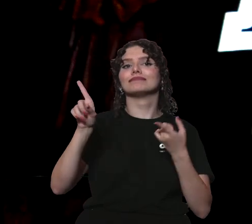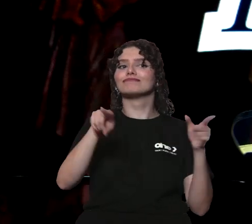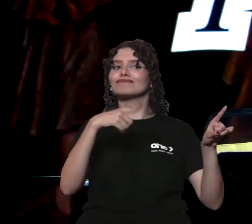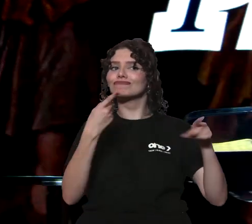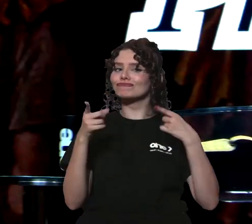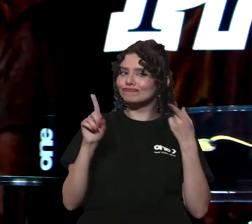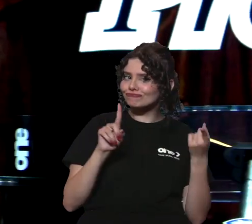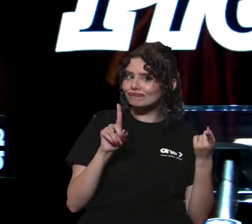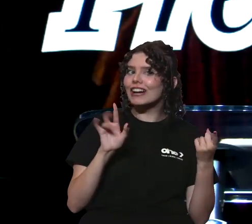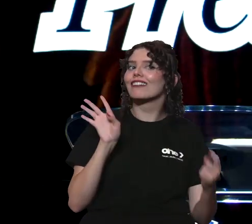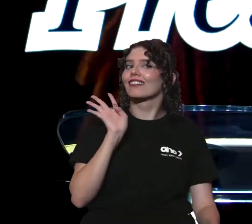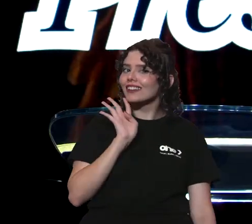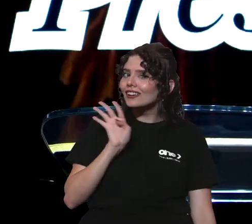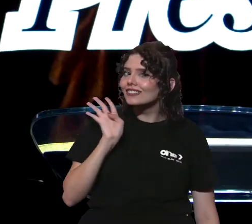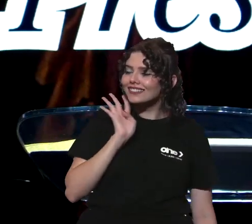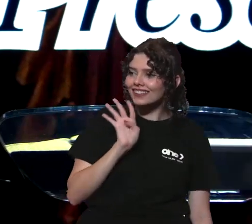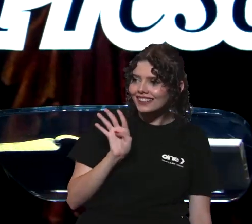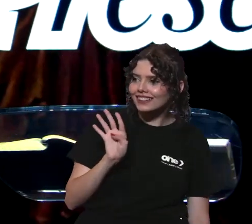né?